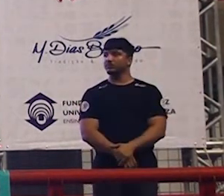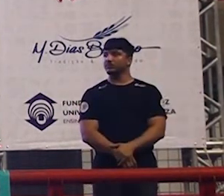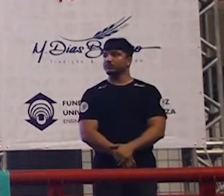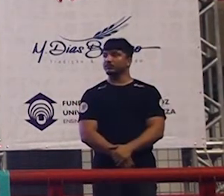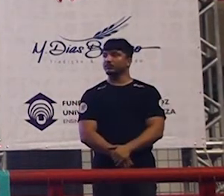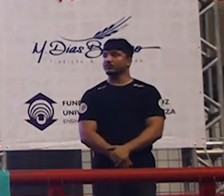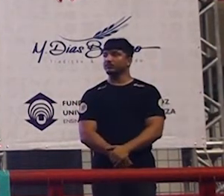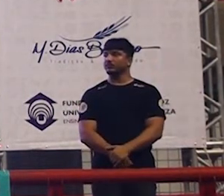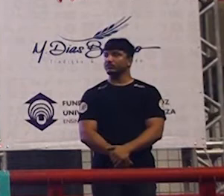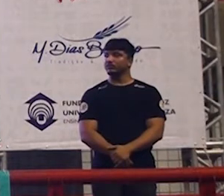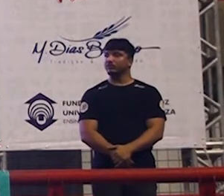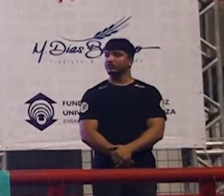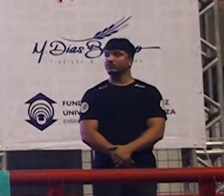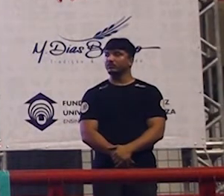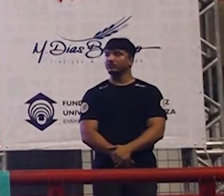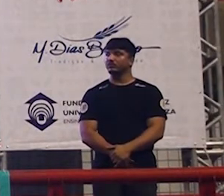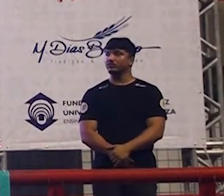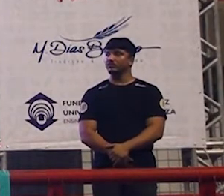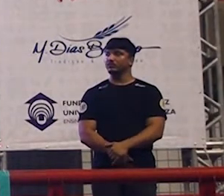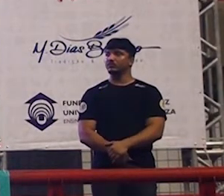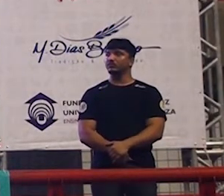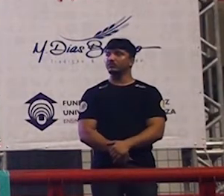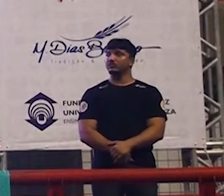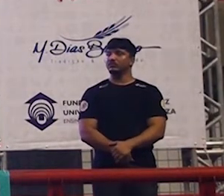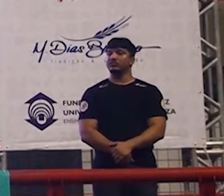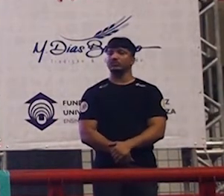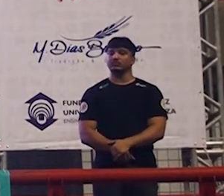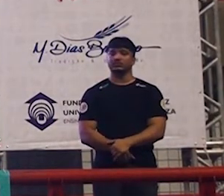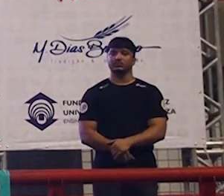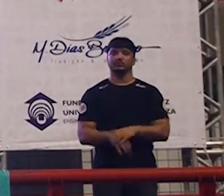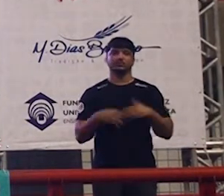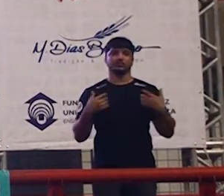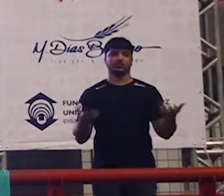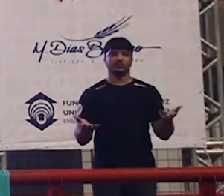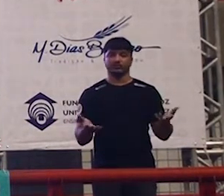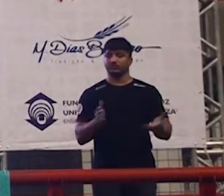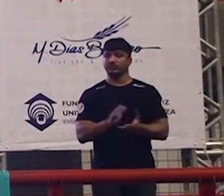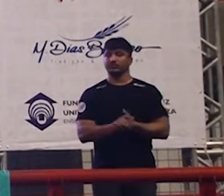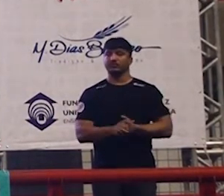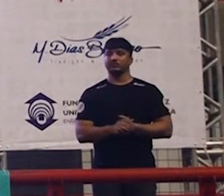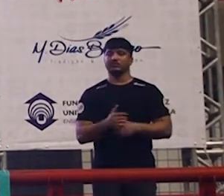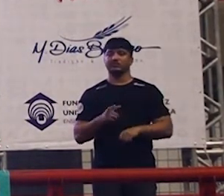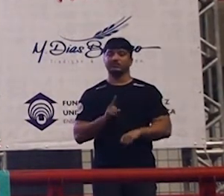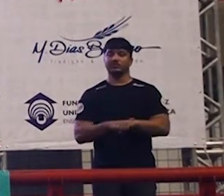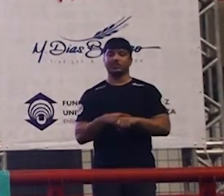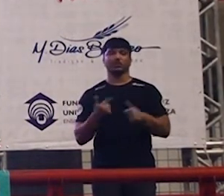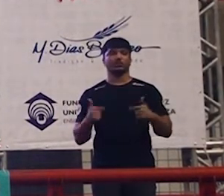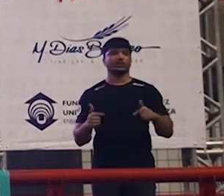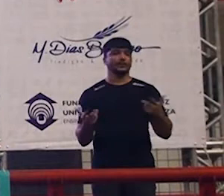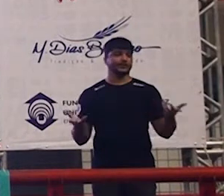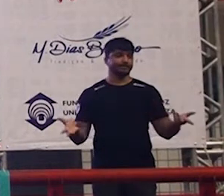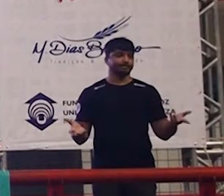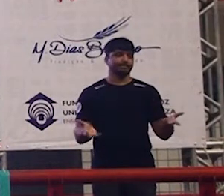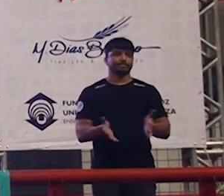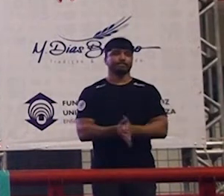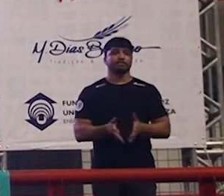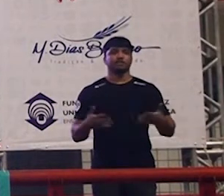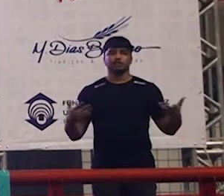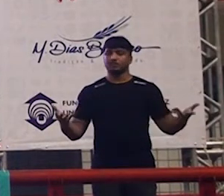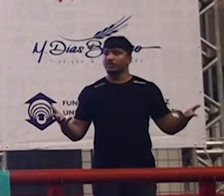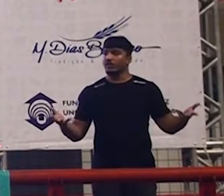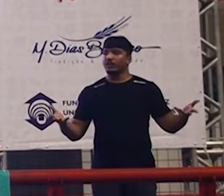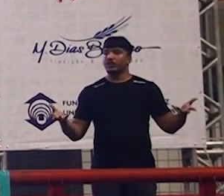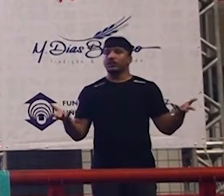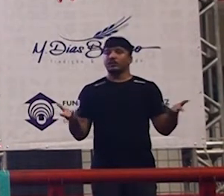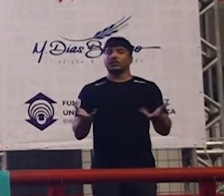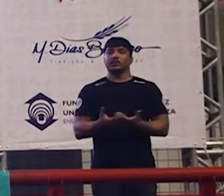Quanto tempo? 1 minuto? Então pronto, não temos tempo, né?